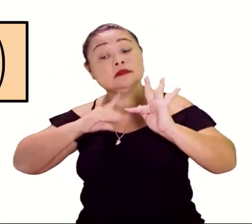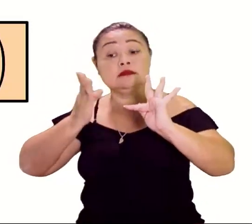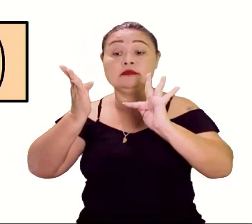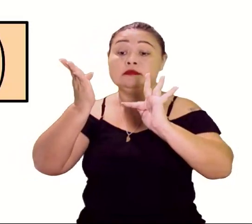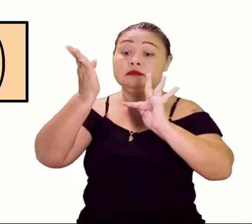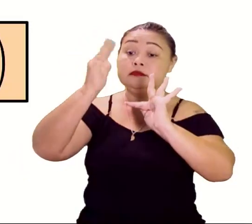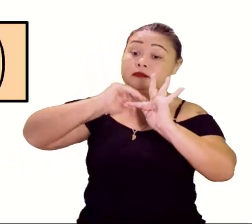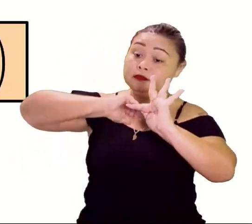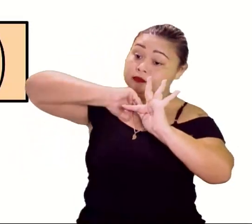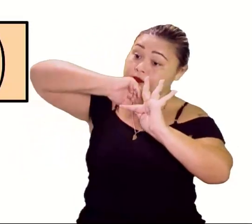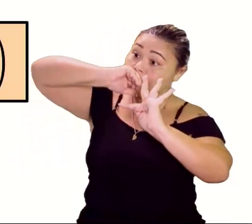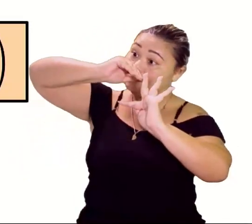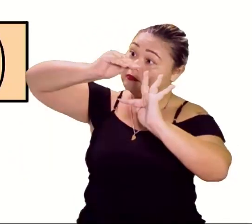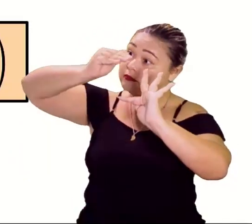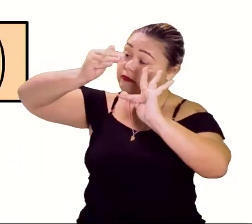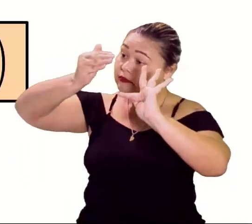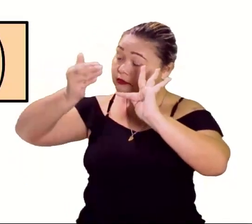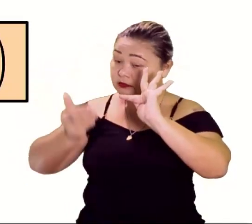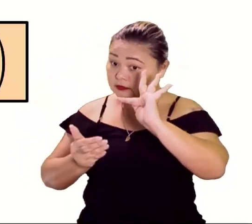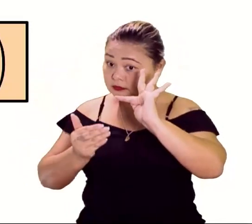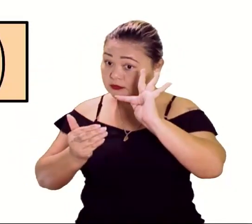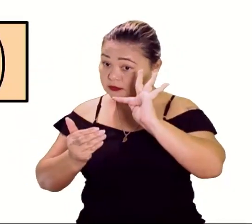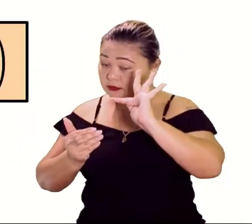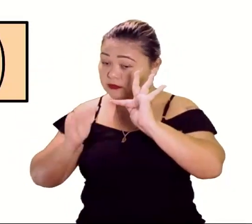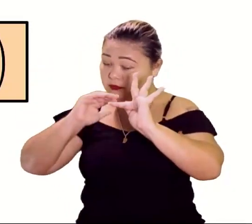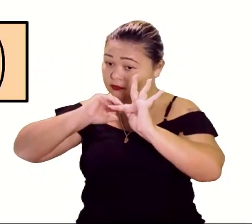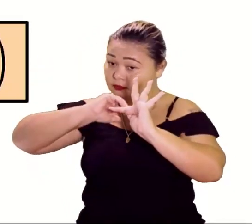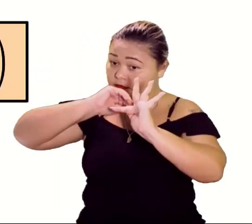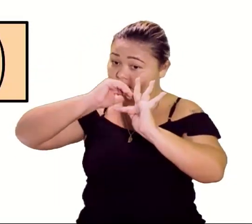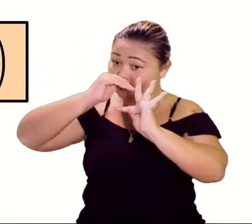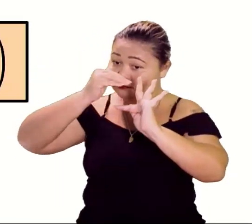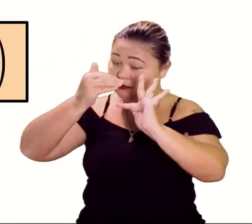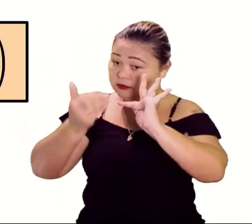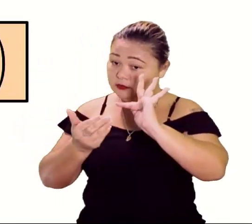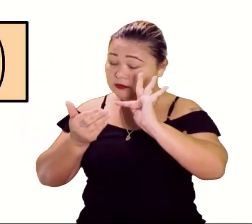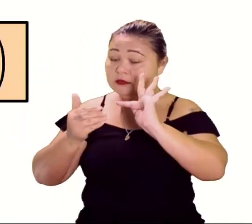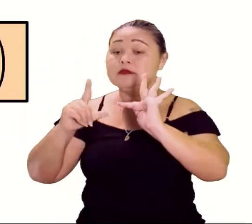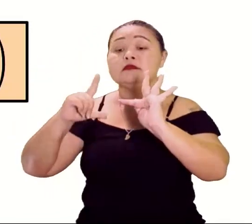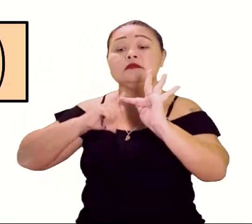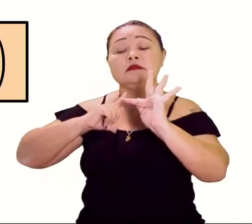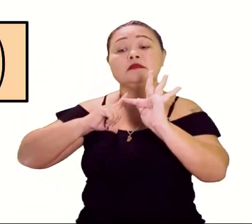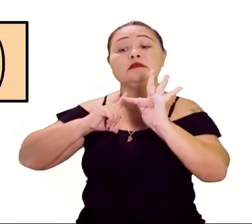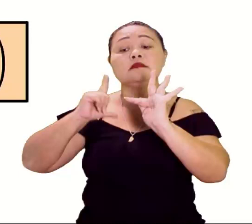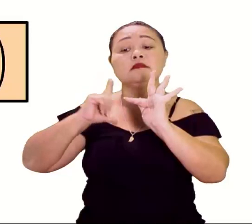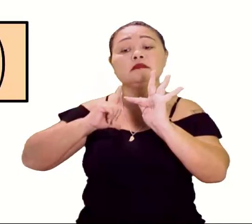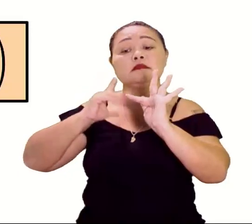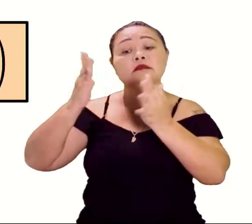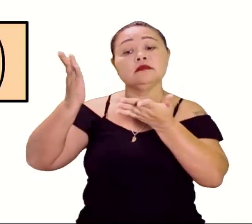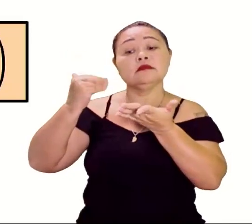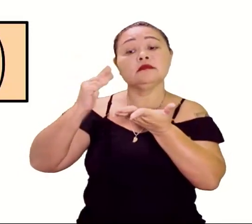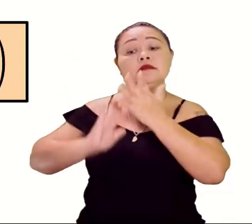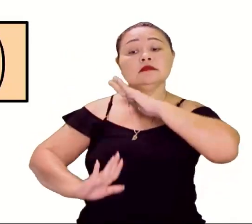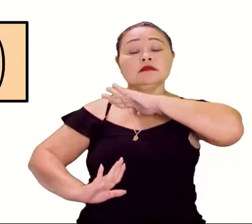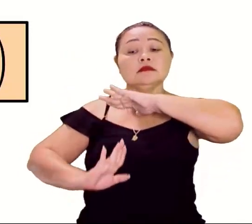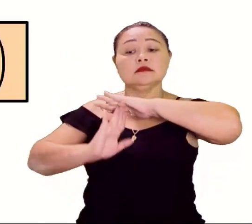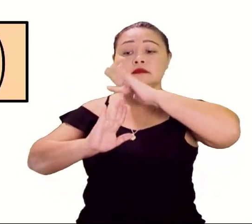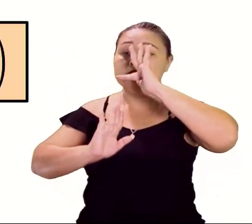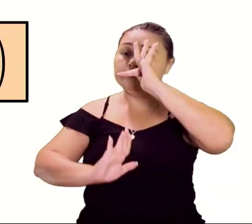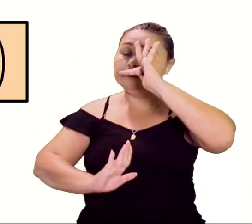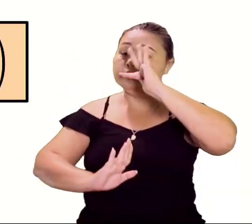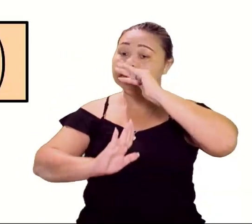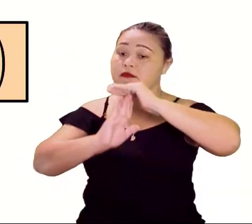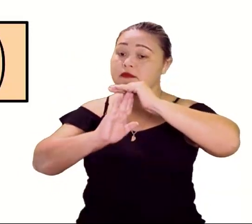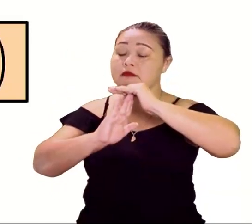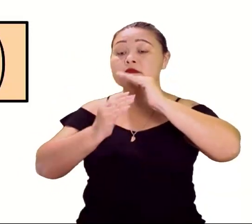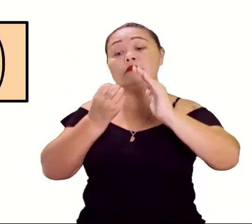é para baixo, ou seja, se ela está ao contrário, nós vamos ter um ponto de máximo, que é